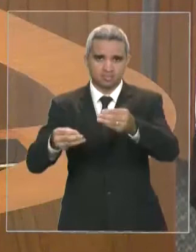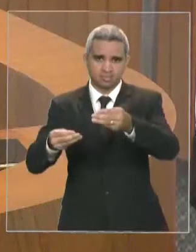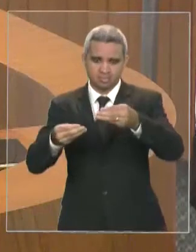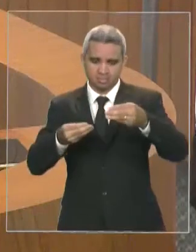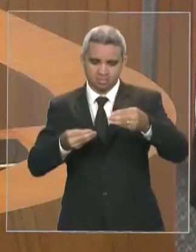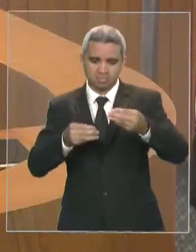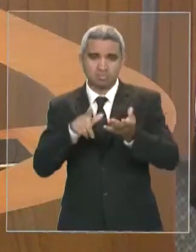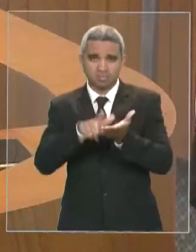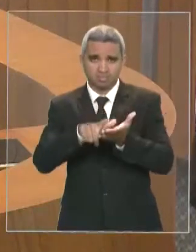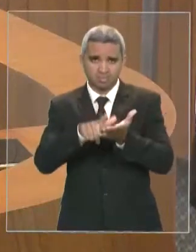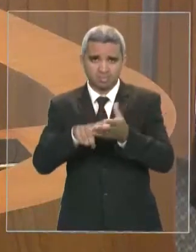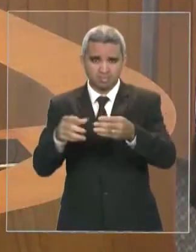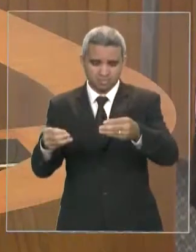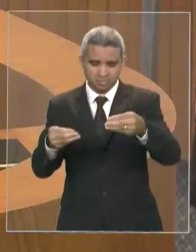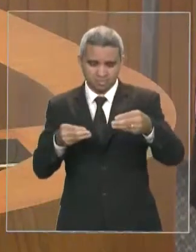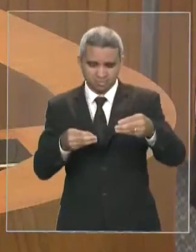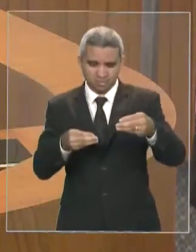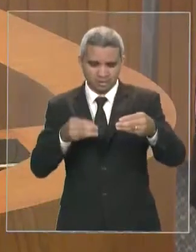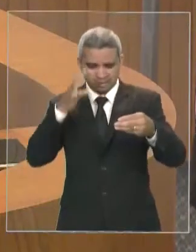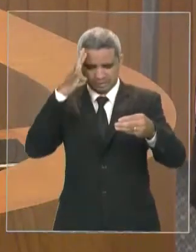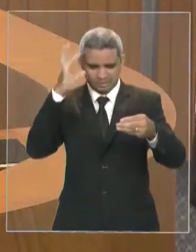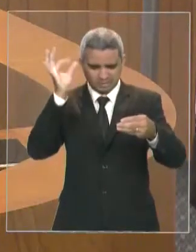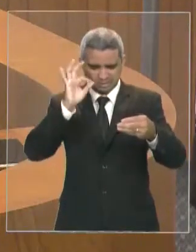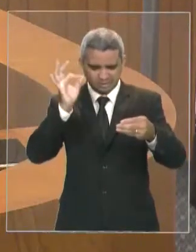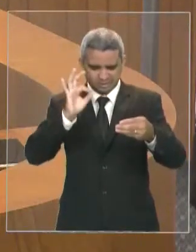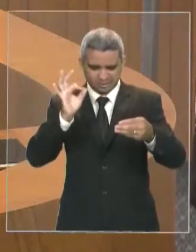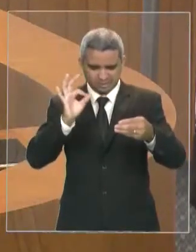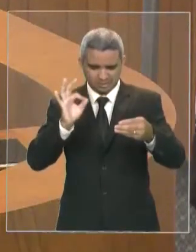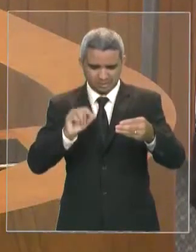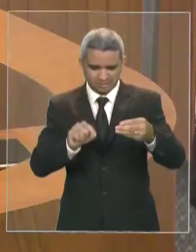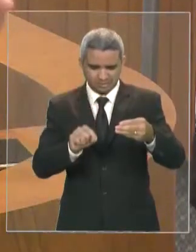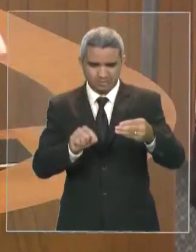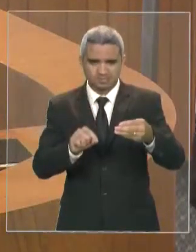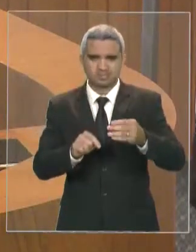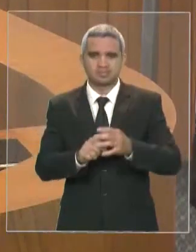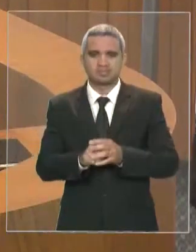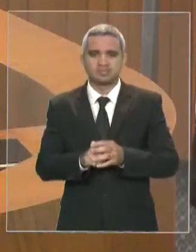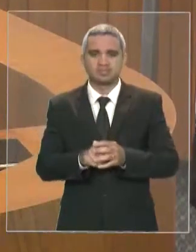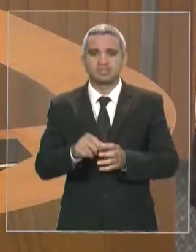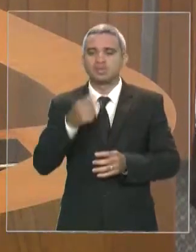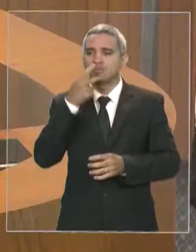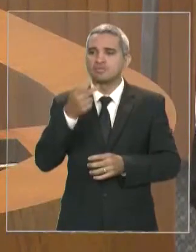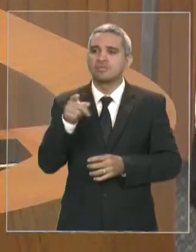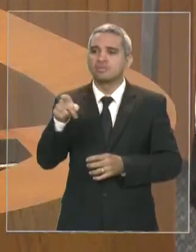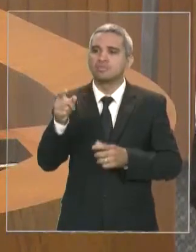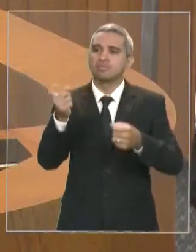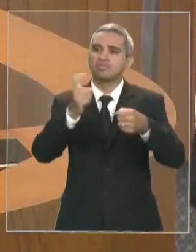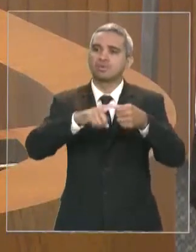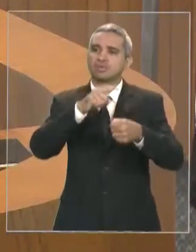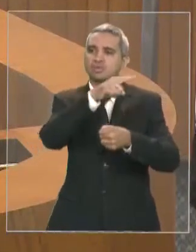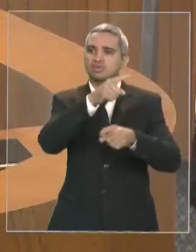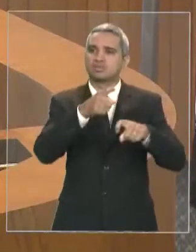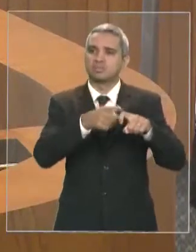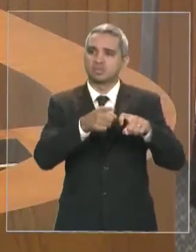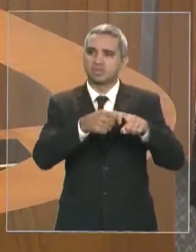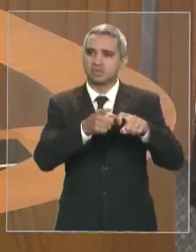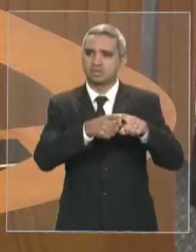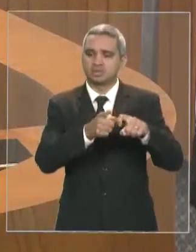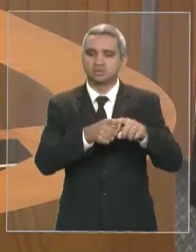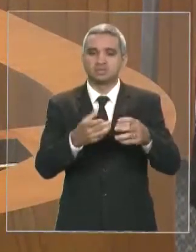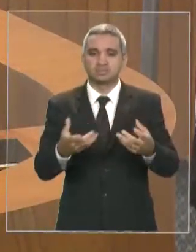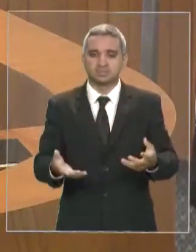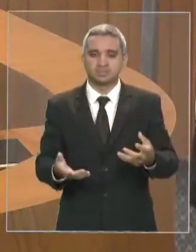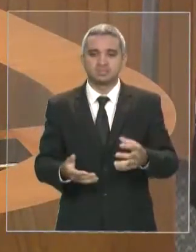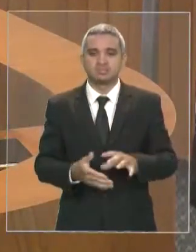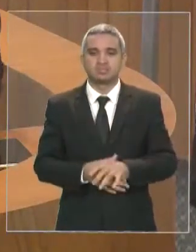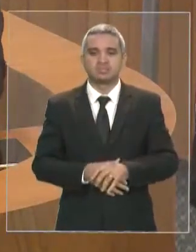que o médico havia prescrito naquela receita, voltou o paciente ao consultório e o médico, ao invés de escrever